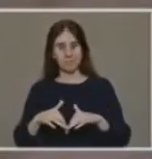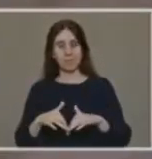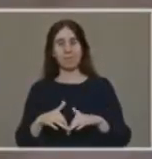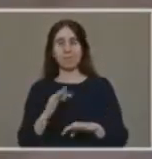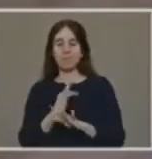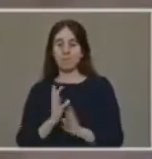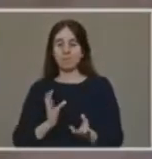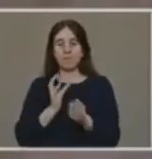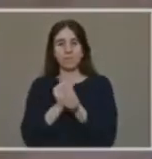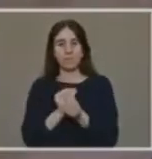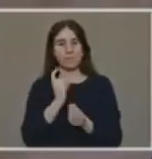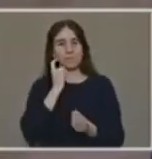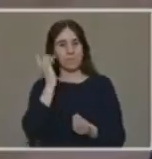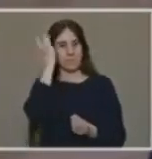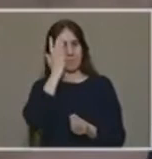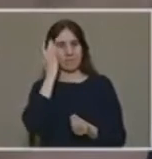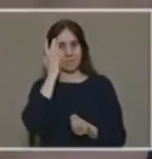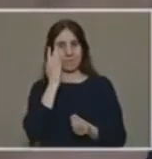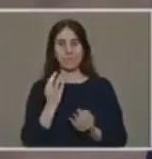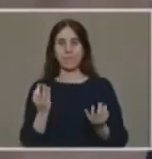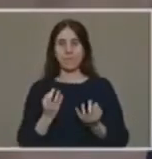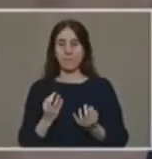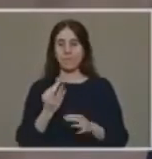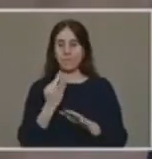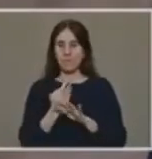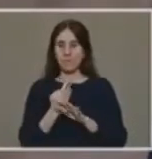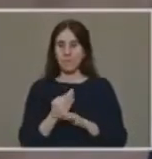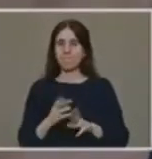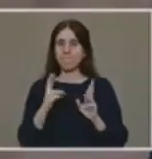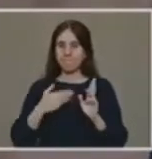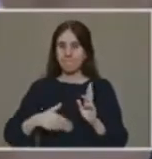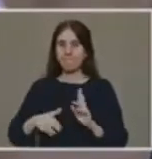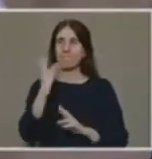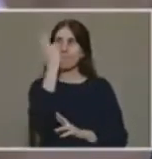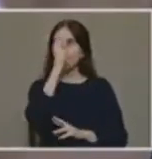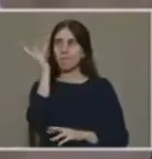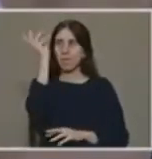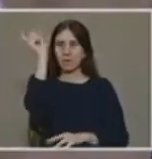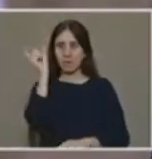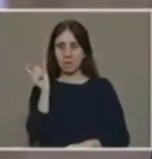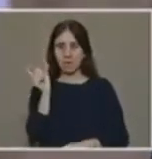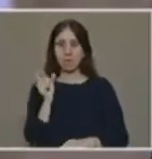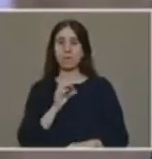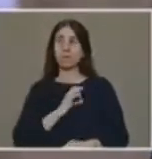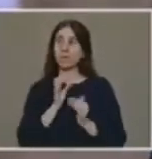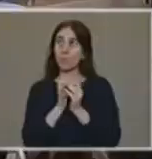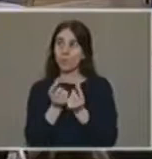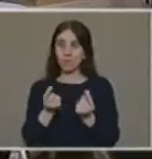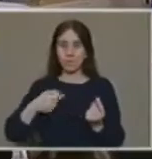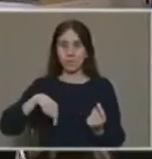celebram connosco a Santa Páscoa e pelos que esperam celebrá-la na glória eterna, oremos ao